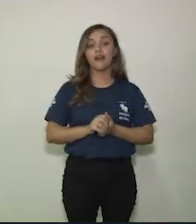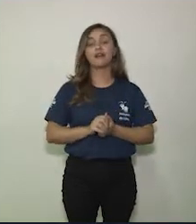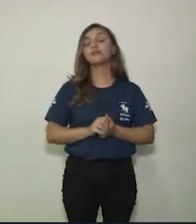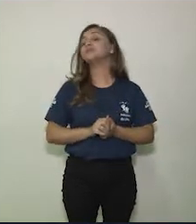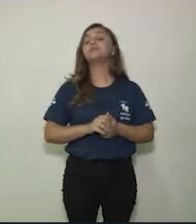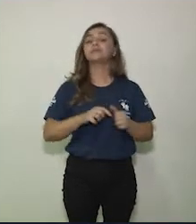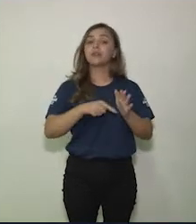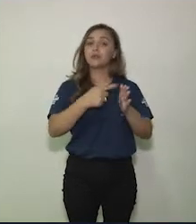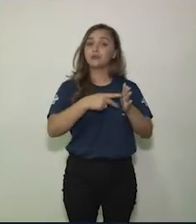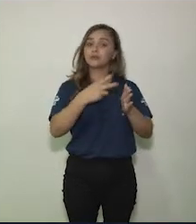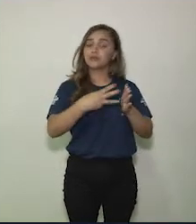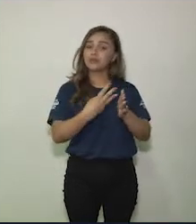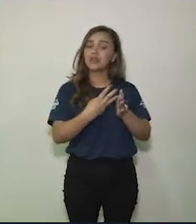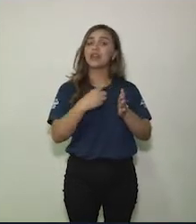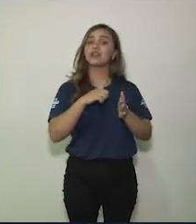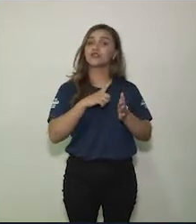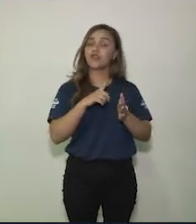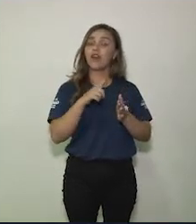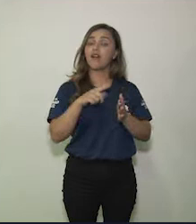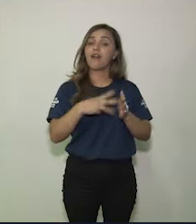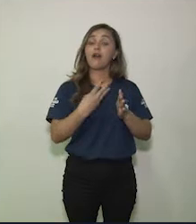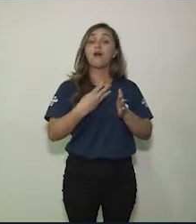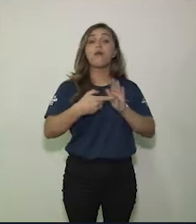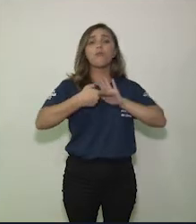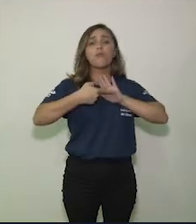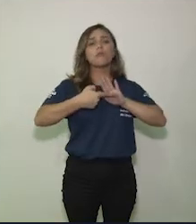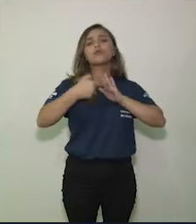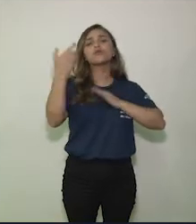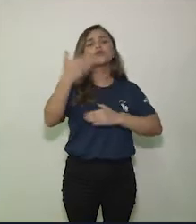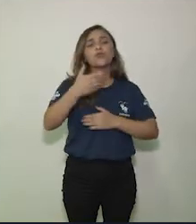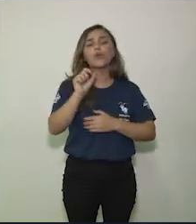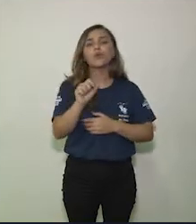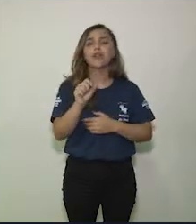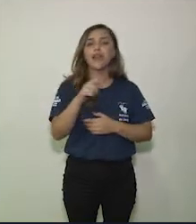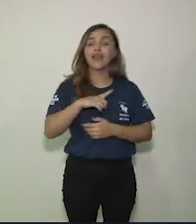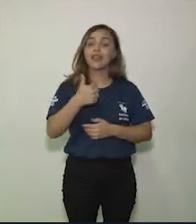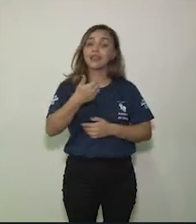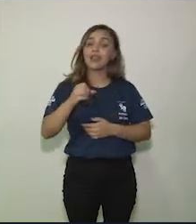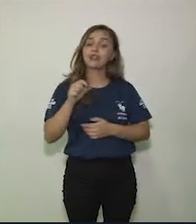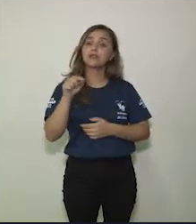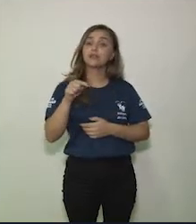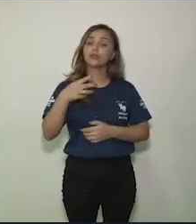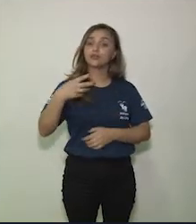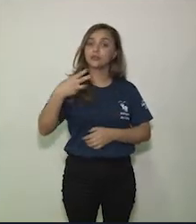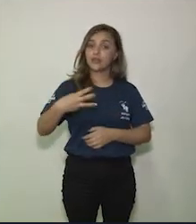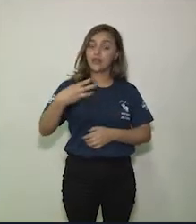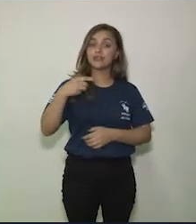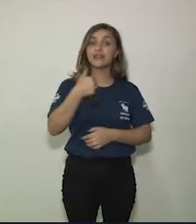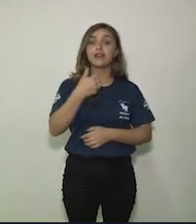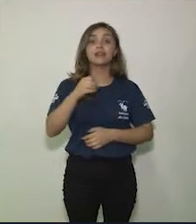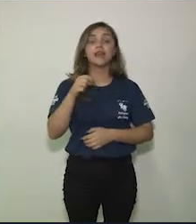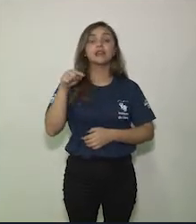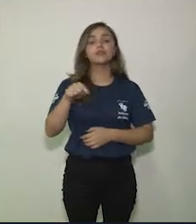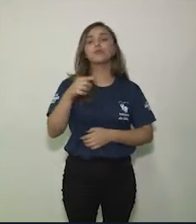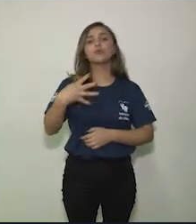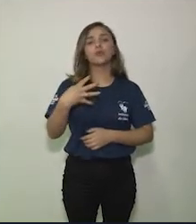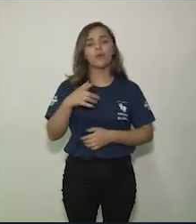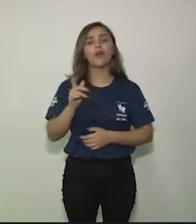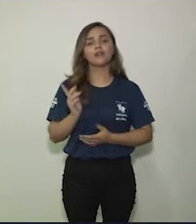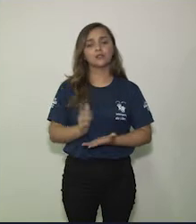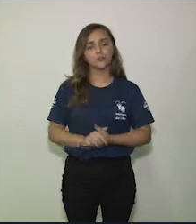nas 3 primeiras, e na terceira fase, isso ficou praticamente igual, 10,3 e 10,4. Provavelmente isso é